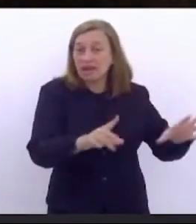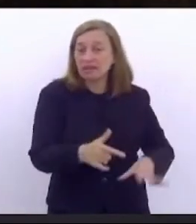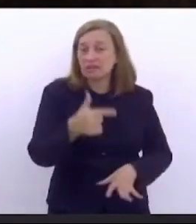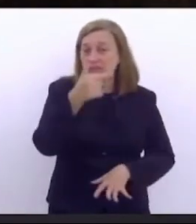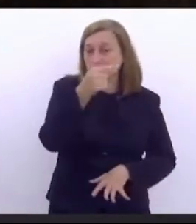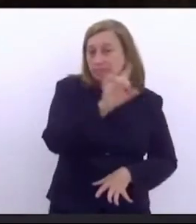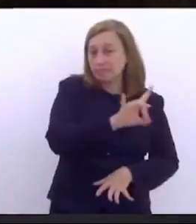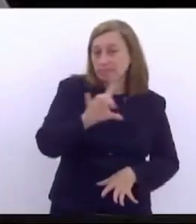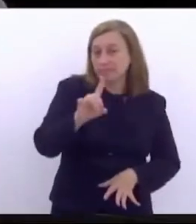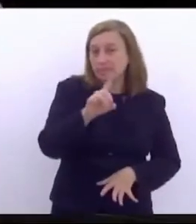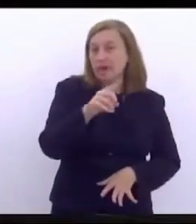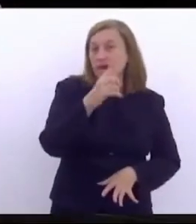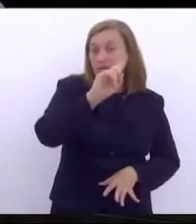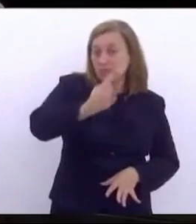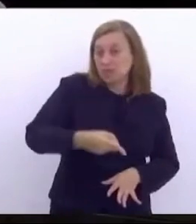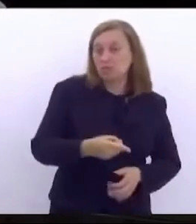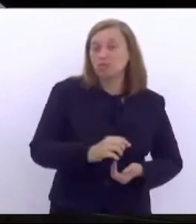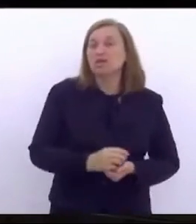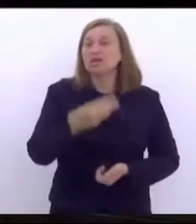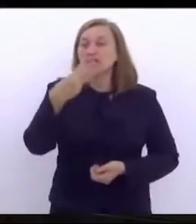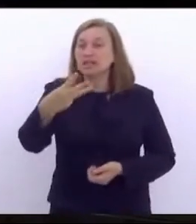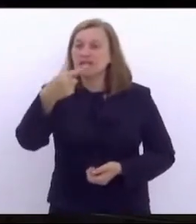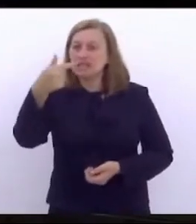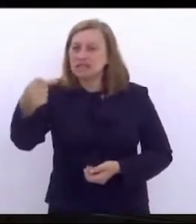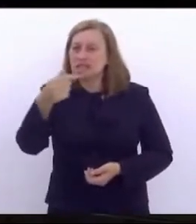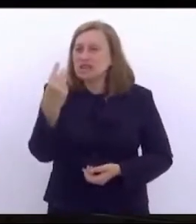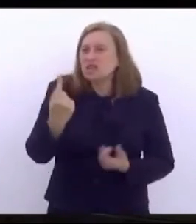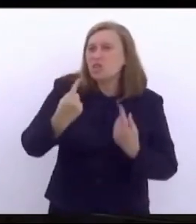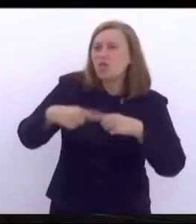cada 1.000. Esquece o 1.000. 37 contra